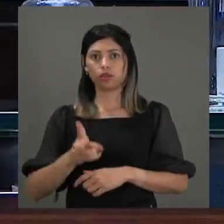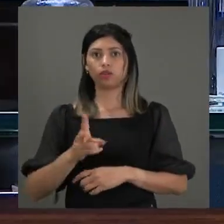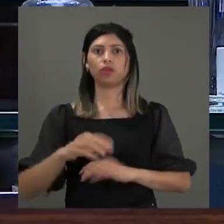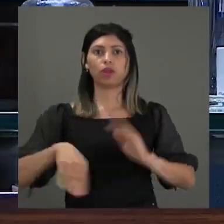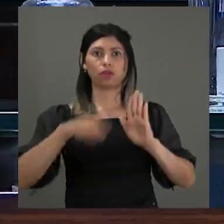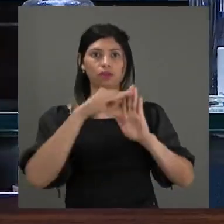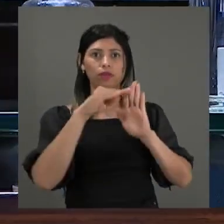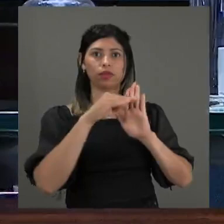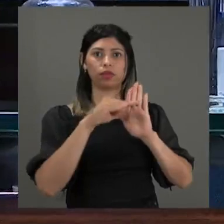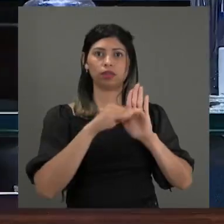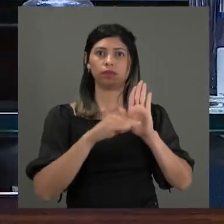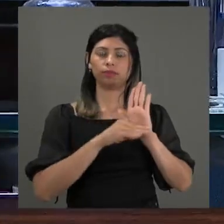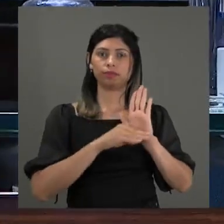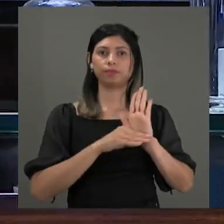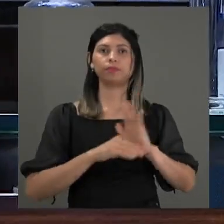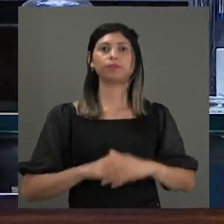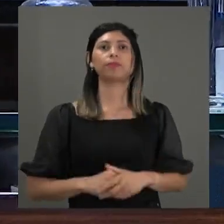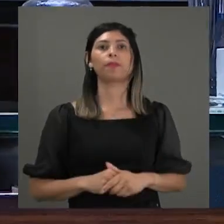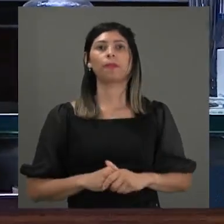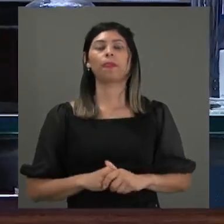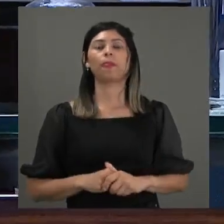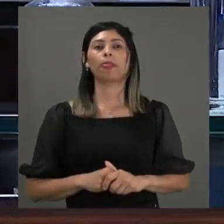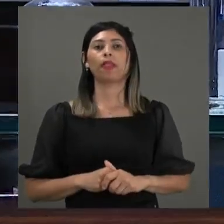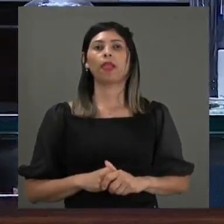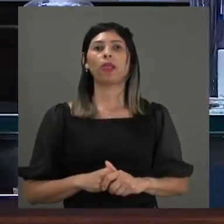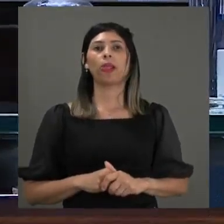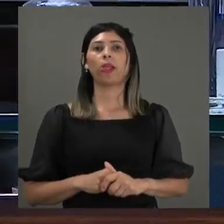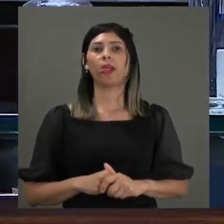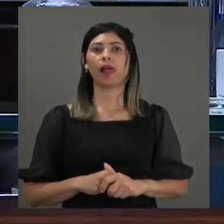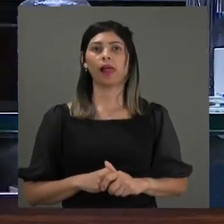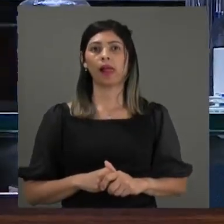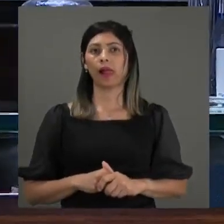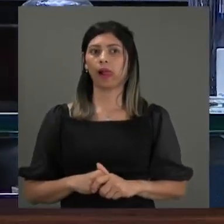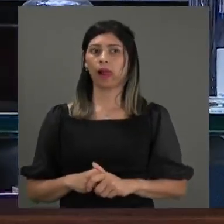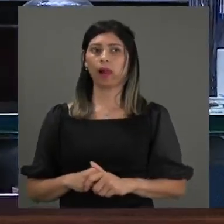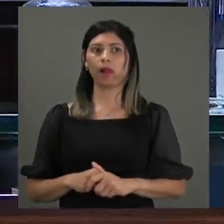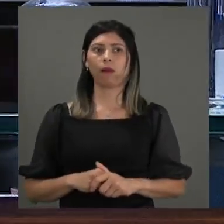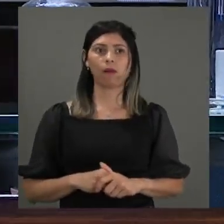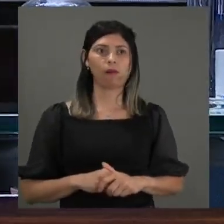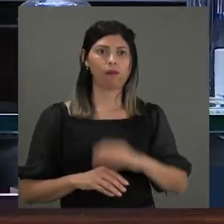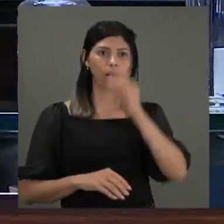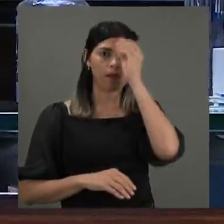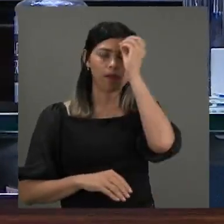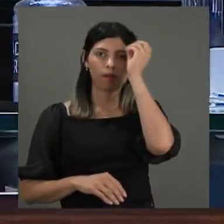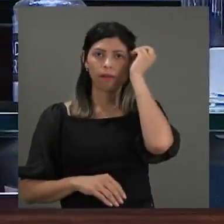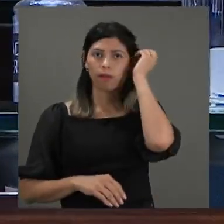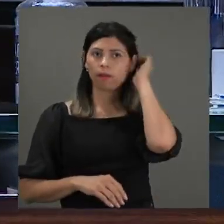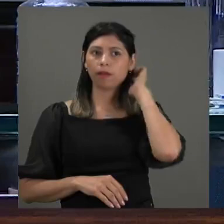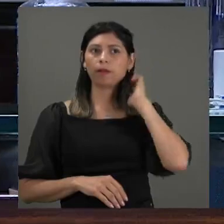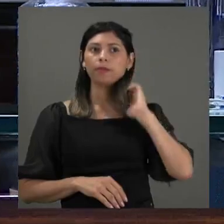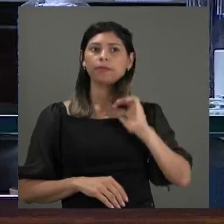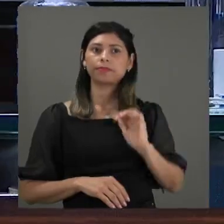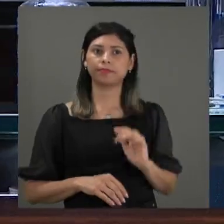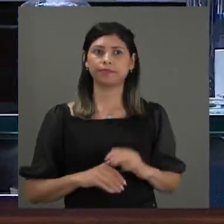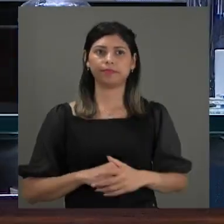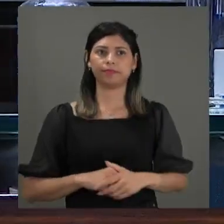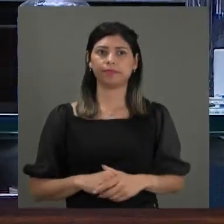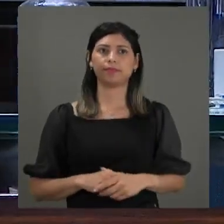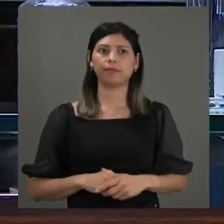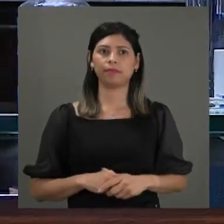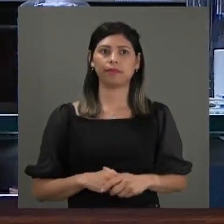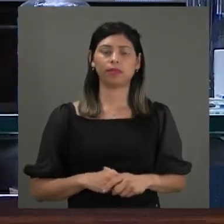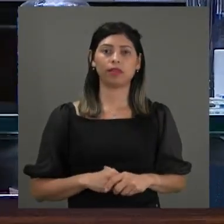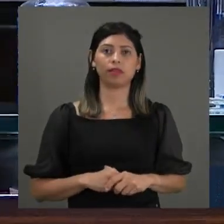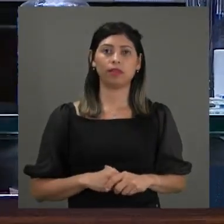de oradores aqui presentes e também remotamente. E agora, aquele que veio de Santa Catarina para nos